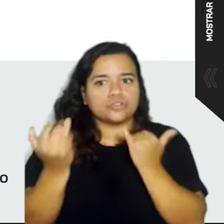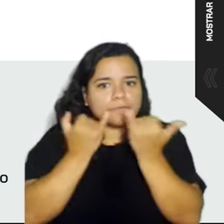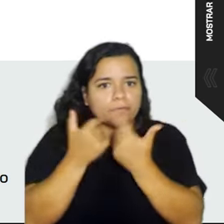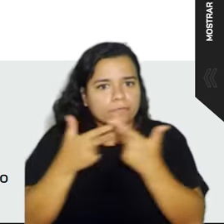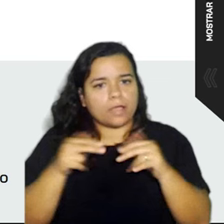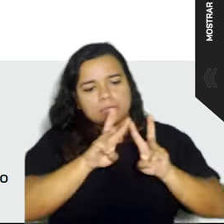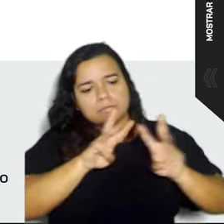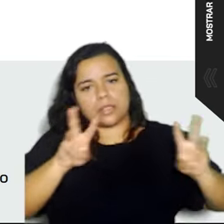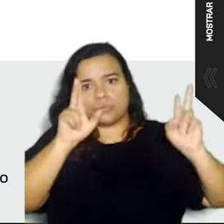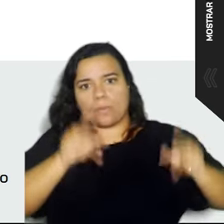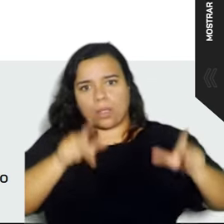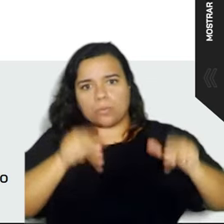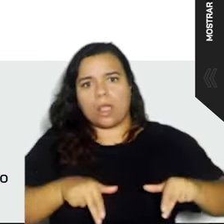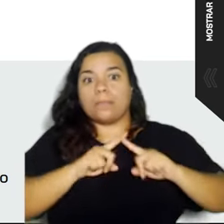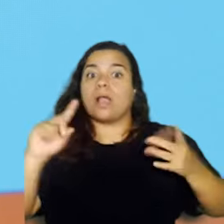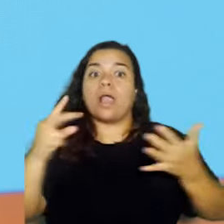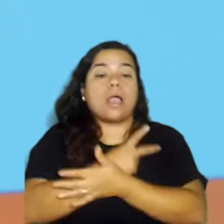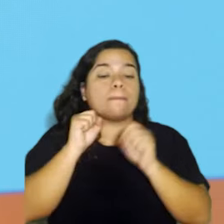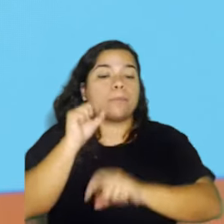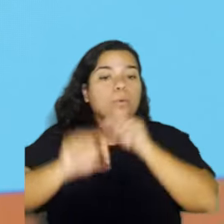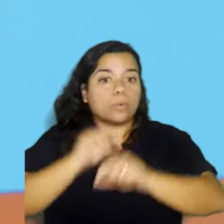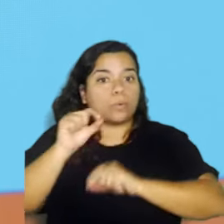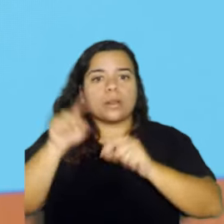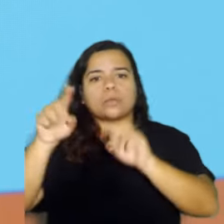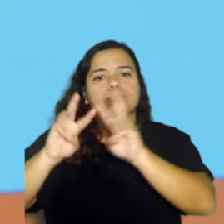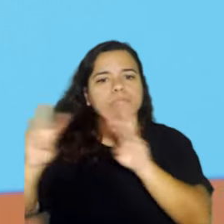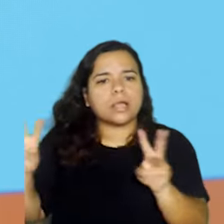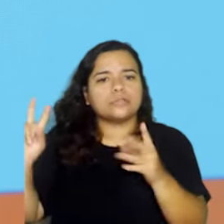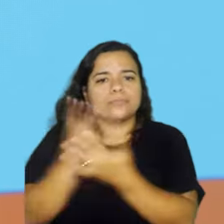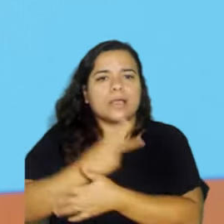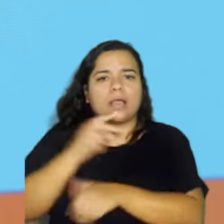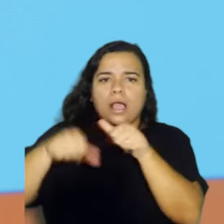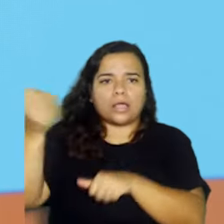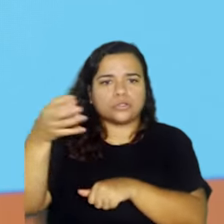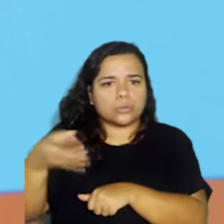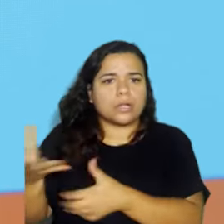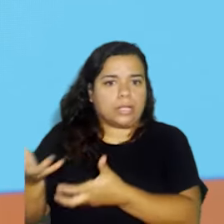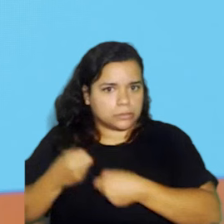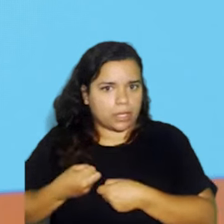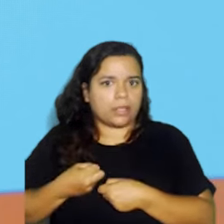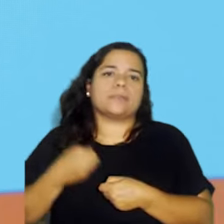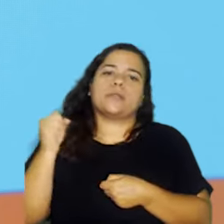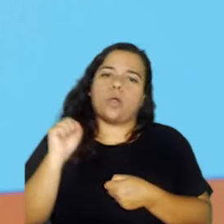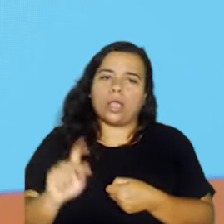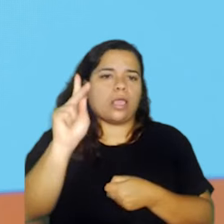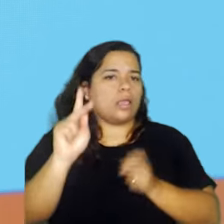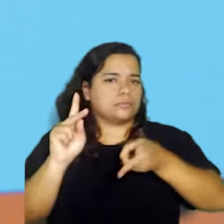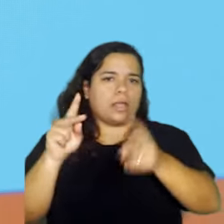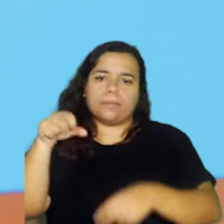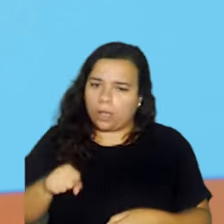informações do ses são as mesmas mas pode acontecer do site eles fazerem algum tipo de atualização Então vale a pena dá o